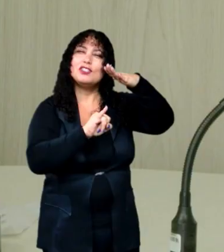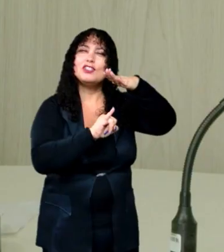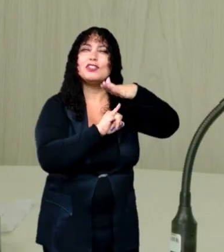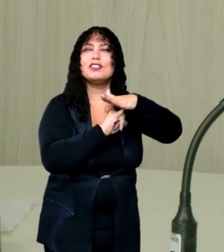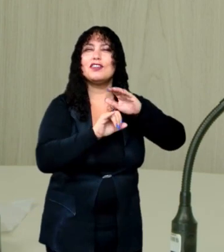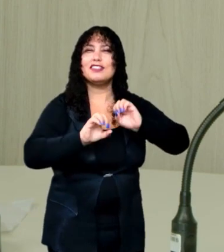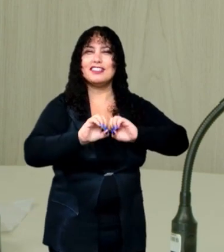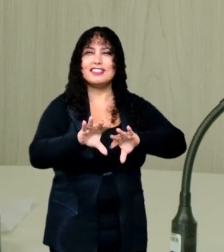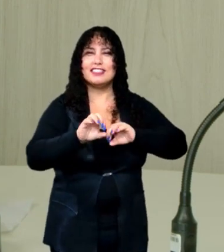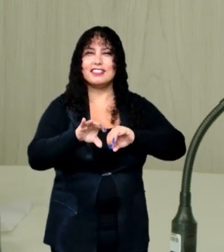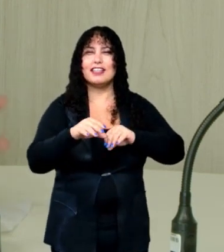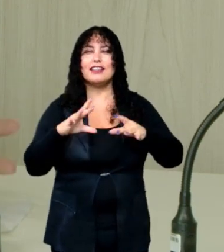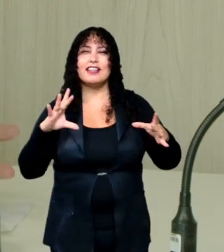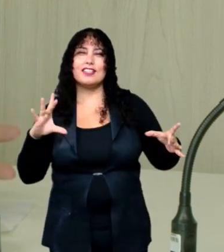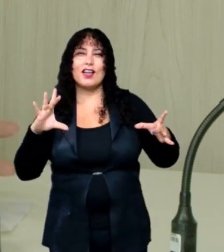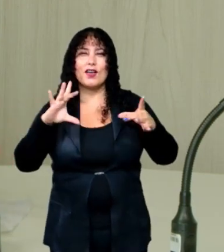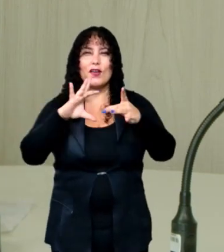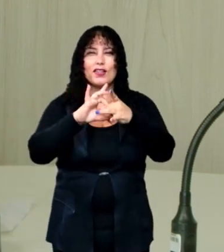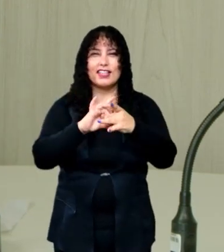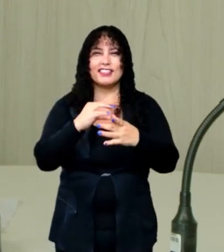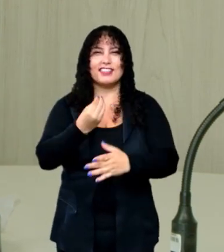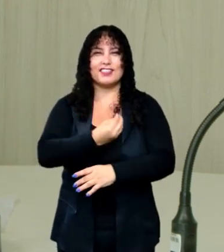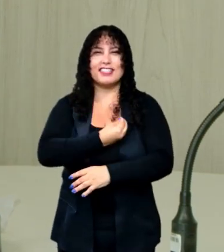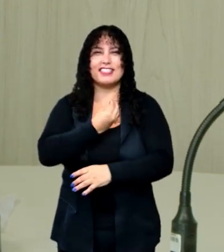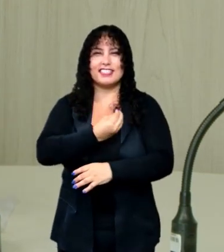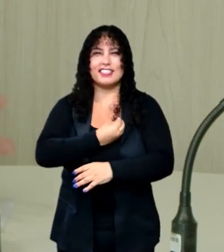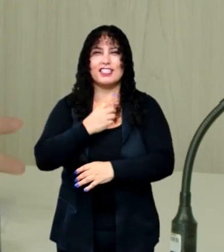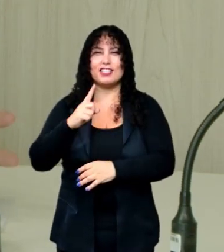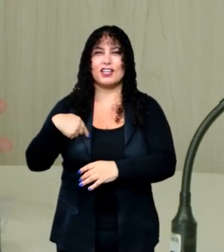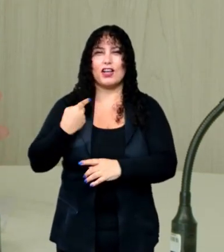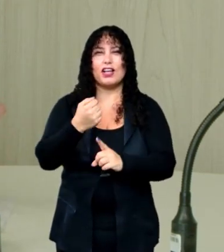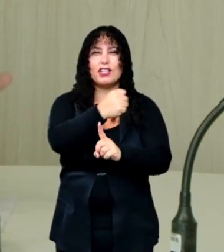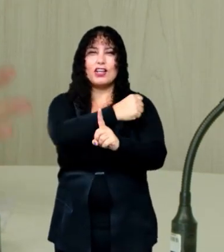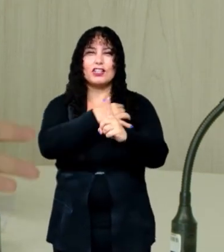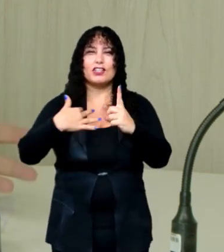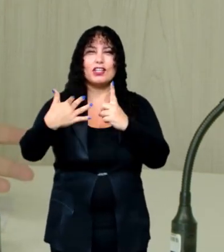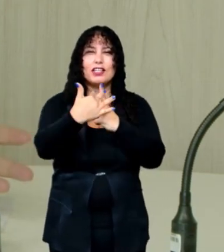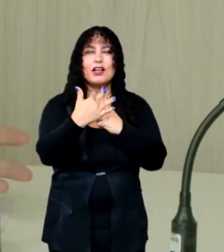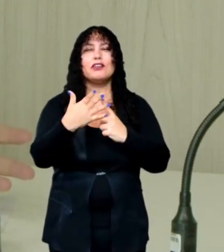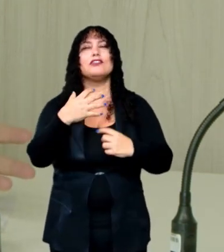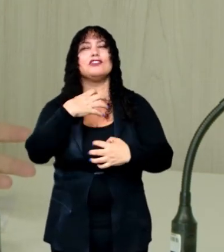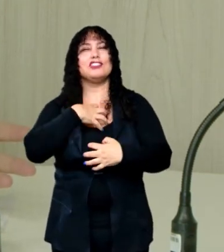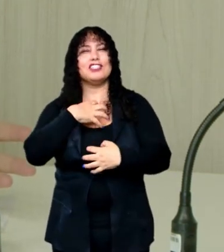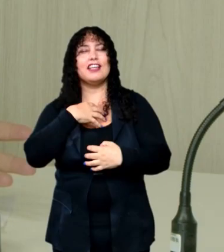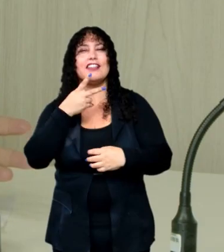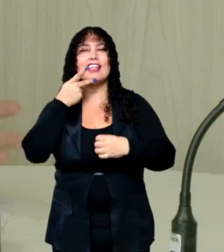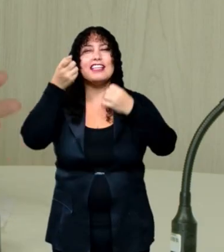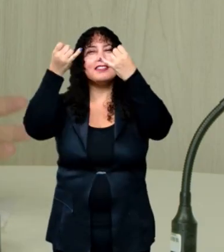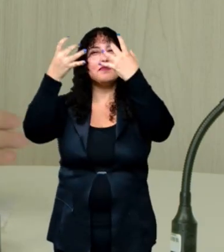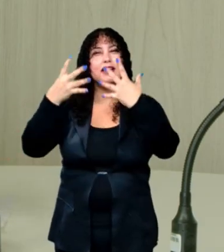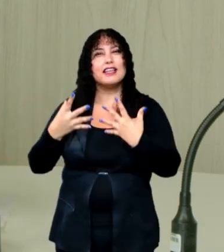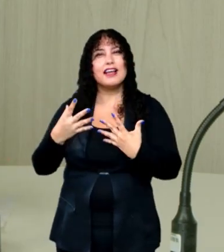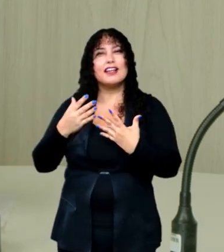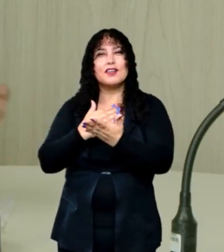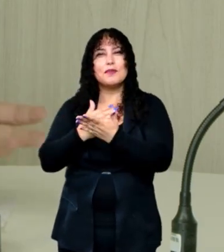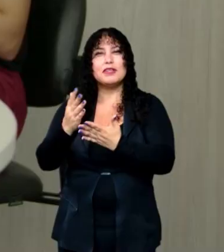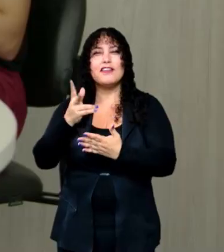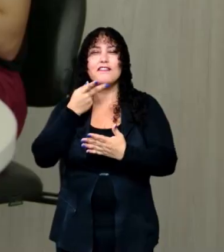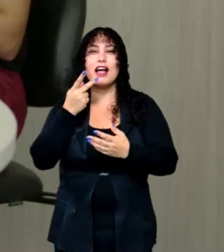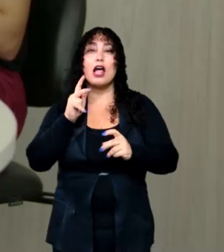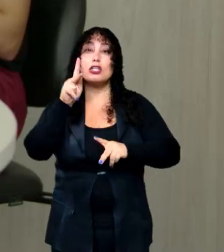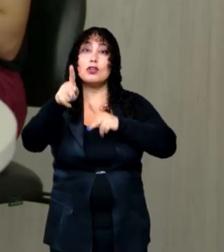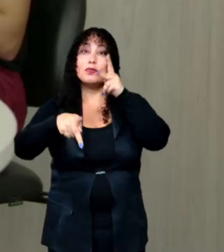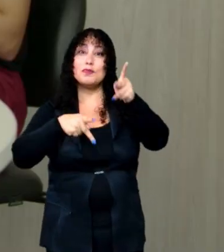ensino e essa conexão que existe com a sociedade, da mesma forma como nós estamos falando aqui, começamos a falar desse